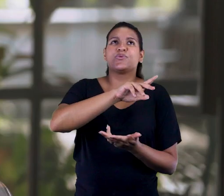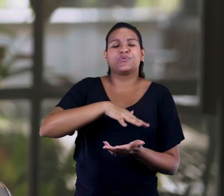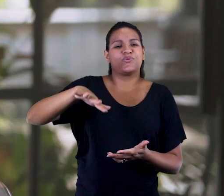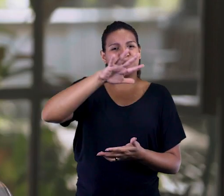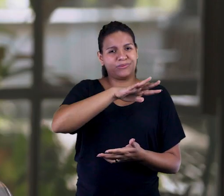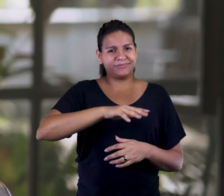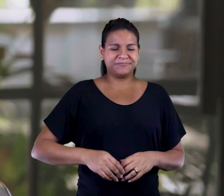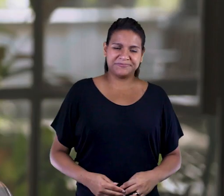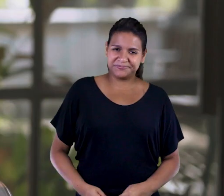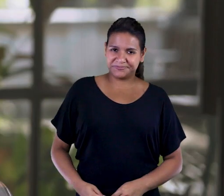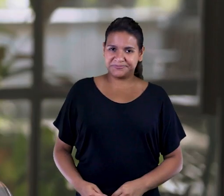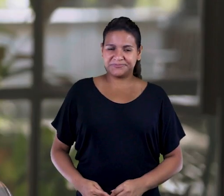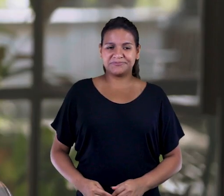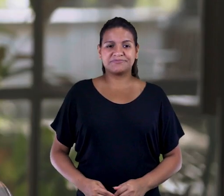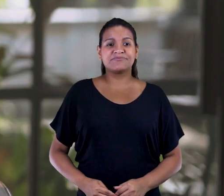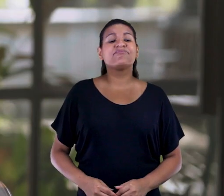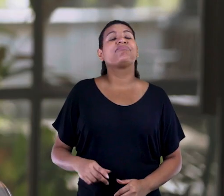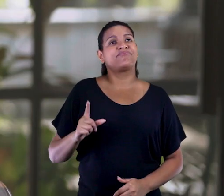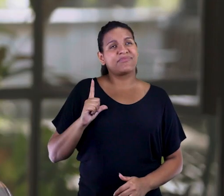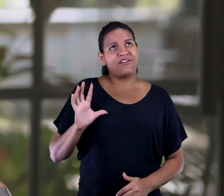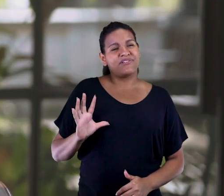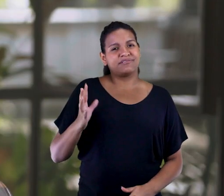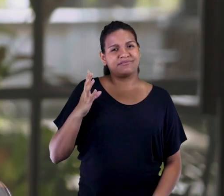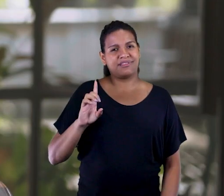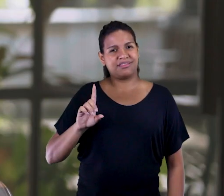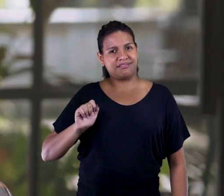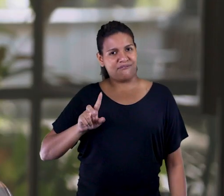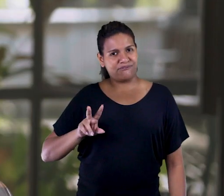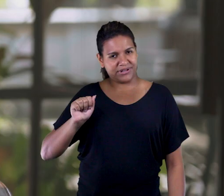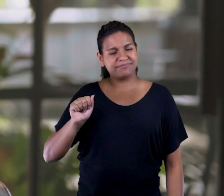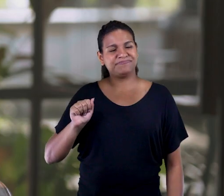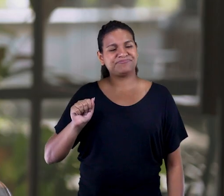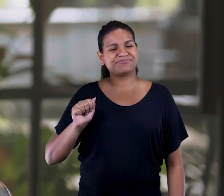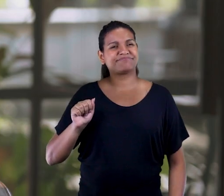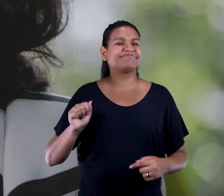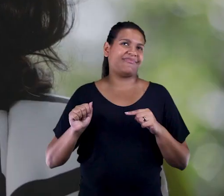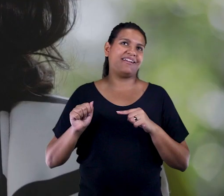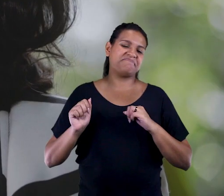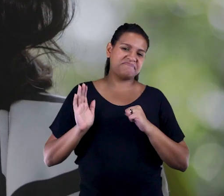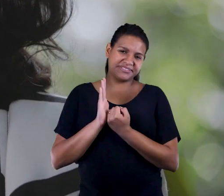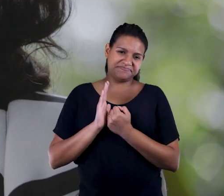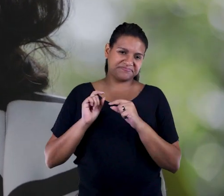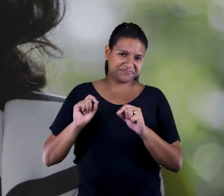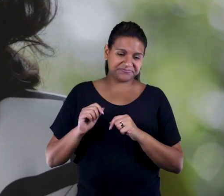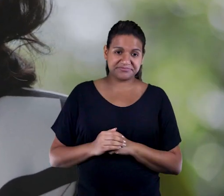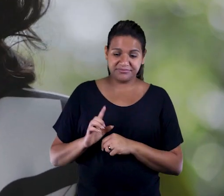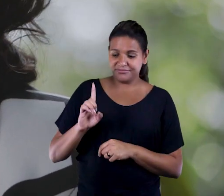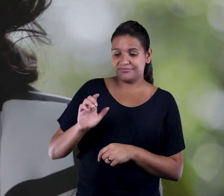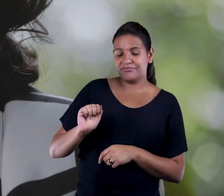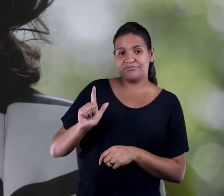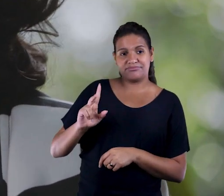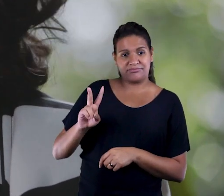O caso Dalva é um caso muito emblemático e paradigmático. A Dalva era tida